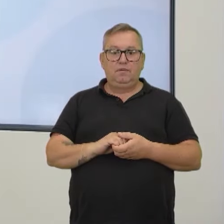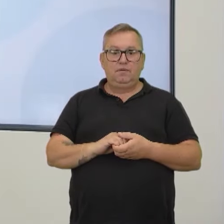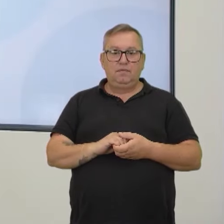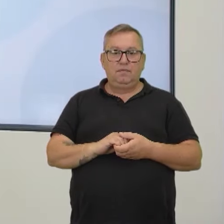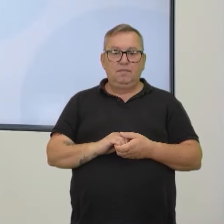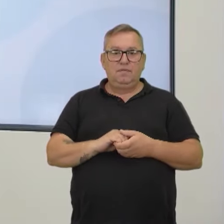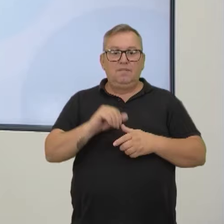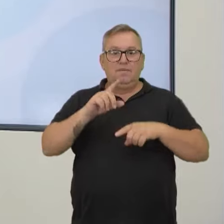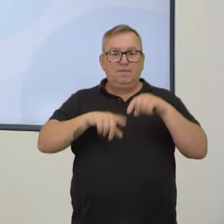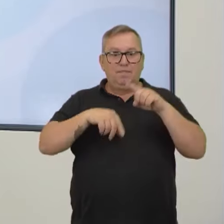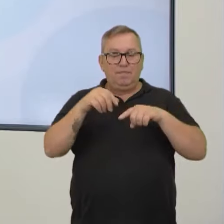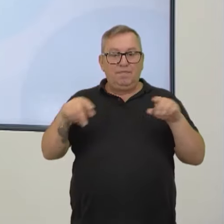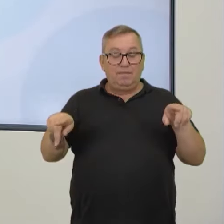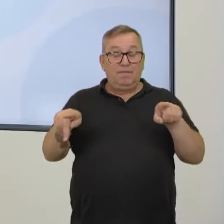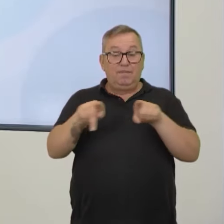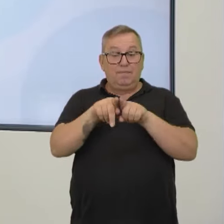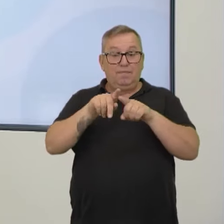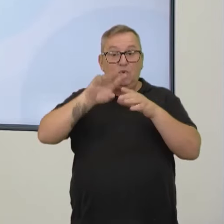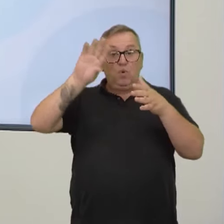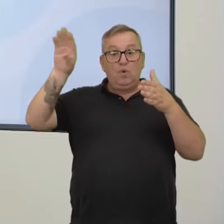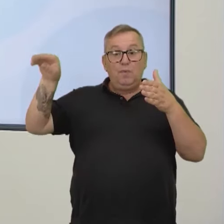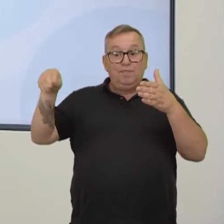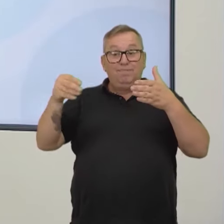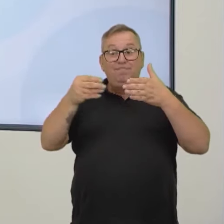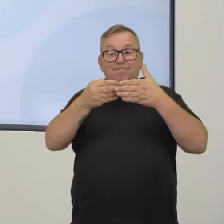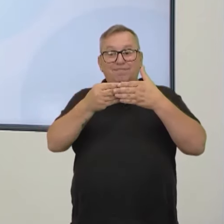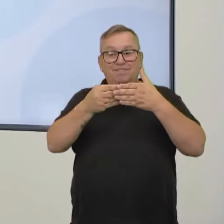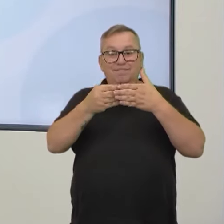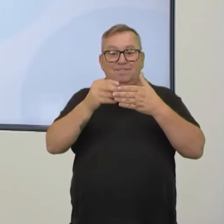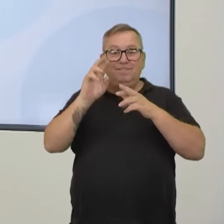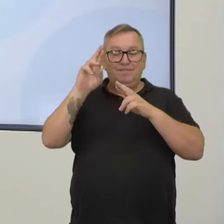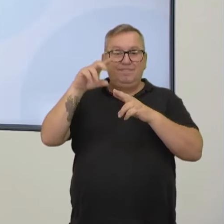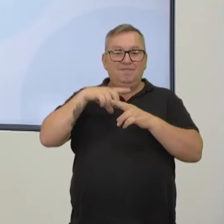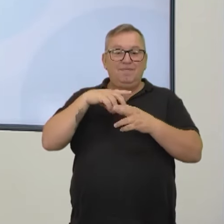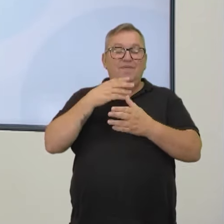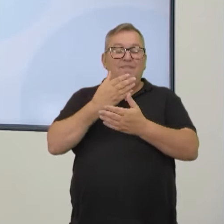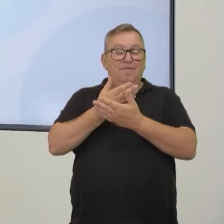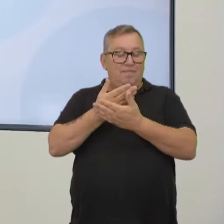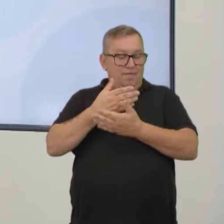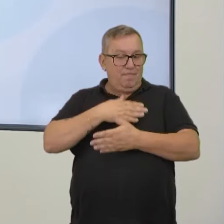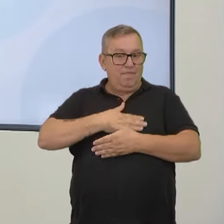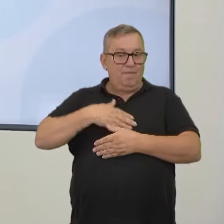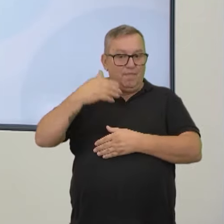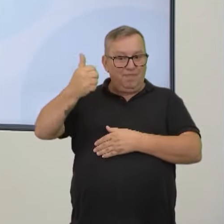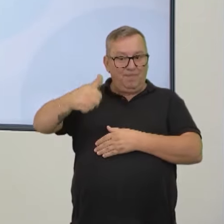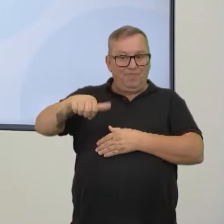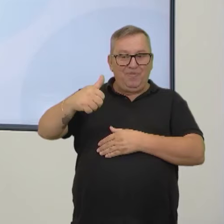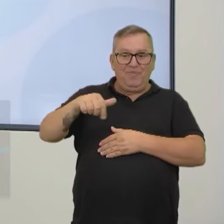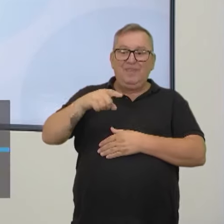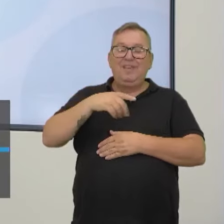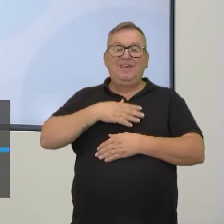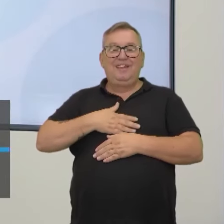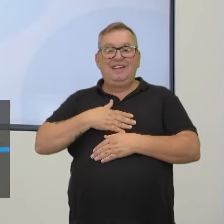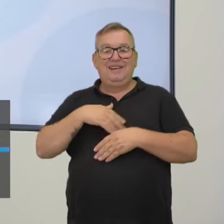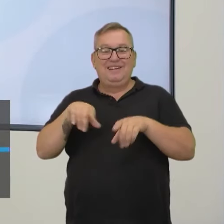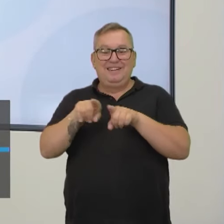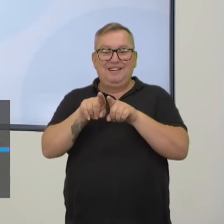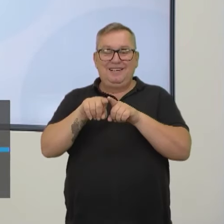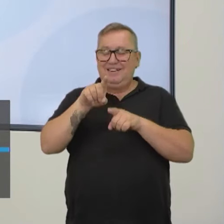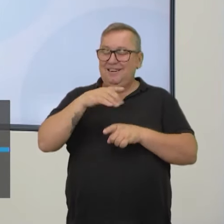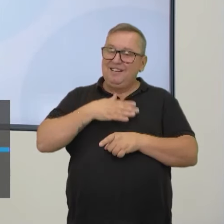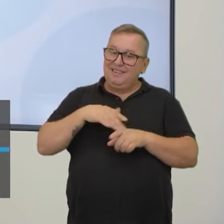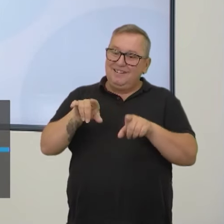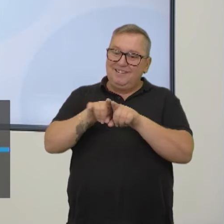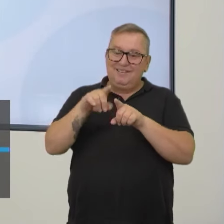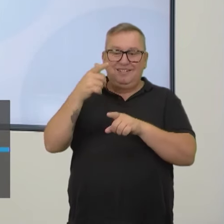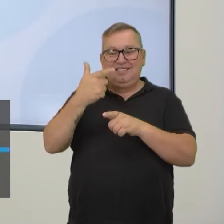Bom, o material está todo completo no repositório. Espero que vocês tenham gostado dessa aula. Avaliem a nossa aula, o que vocês gostaram, pontuem. O que vocês não gostaram